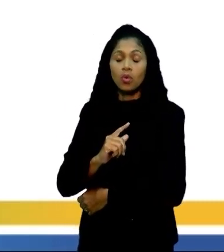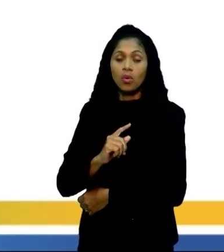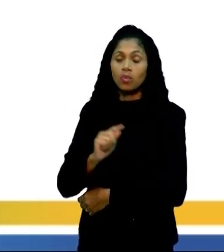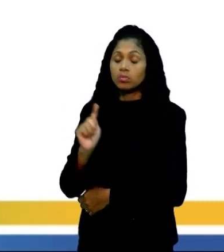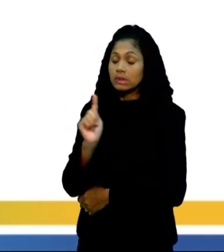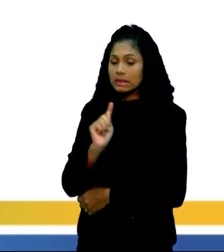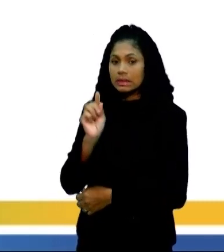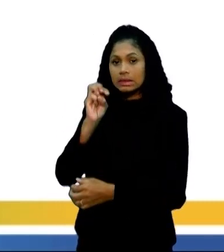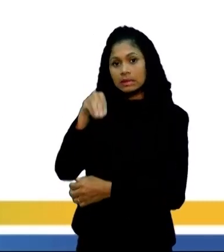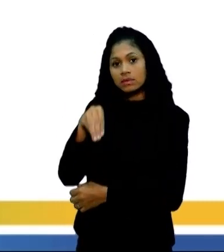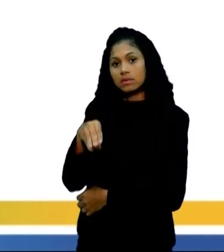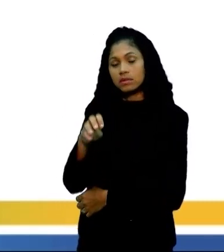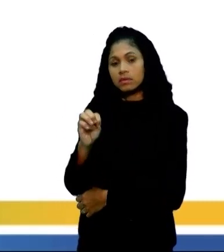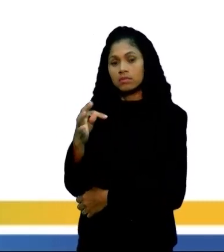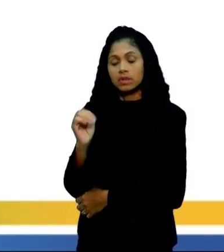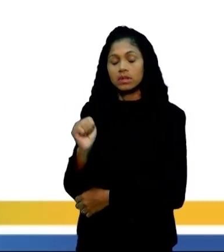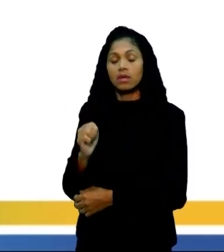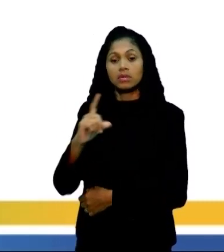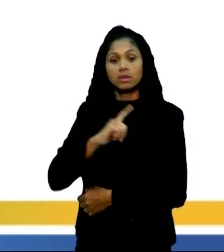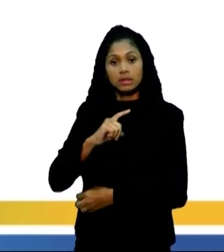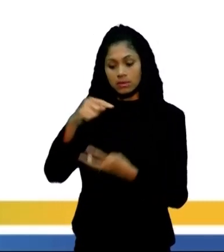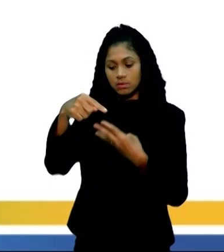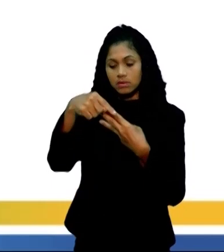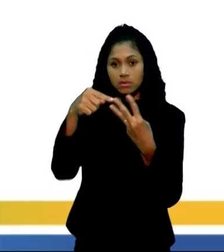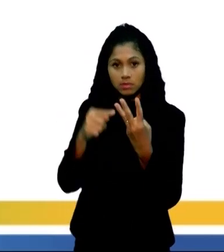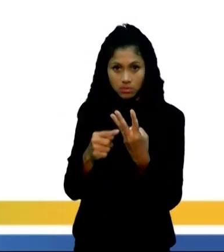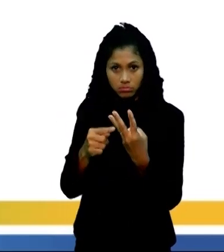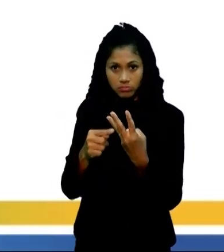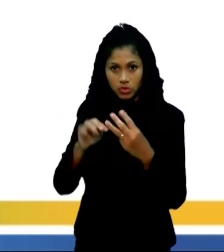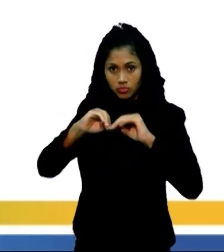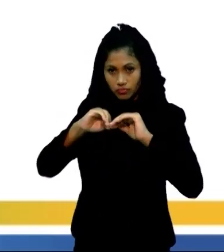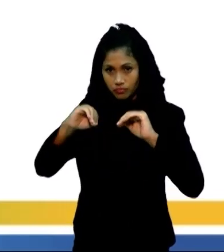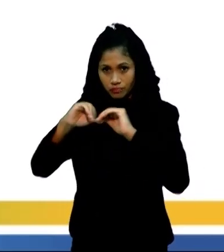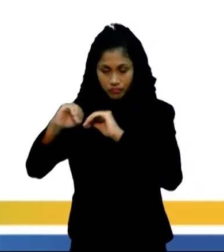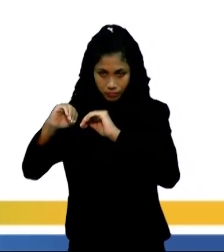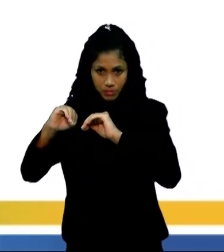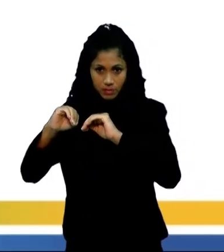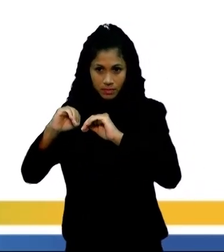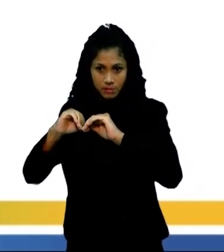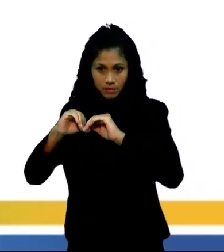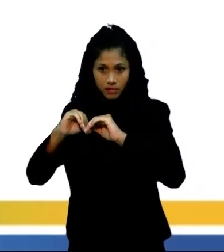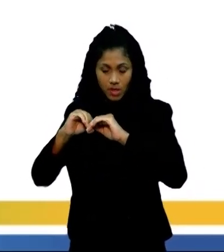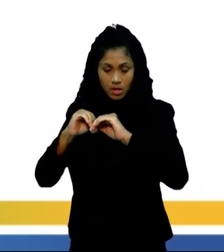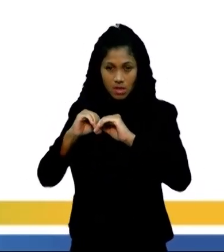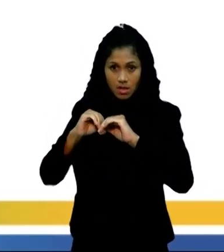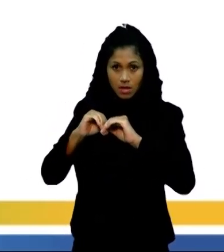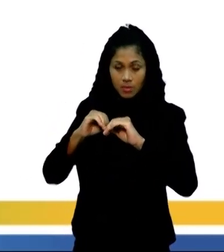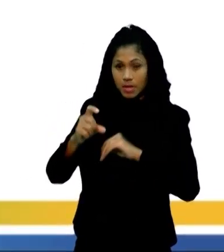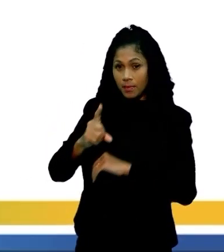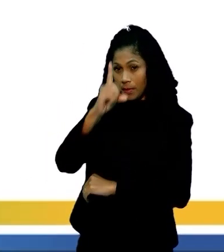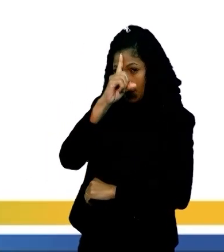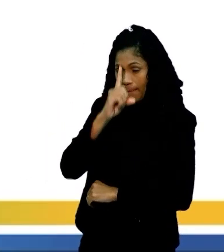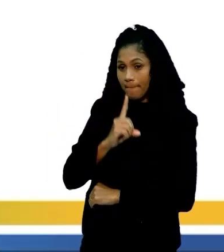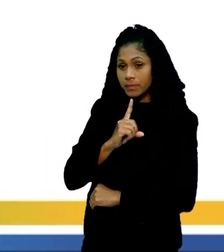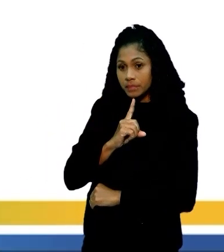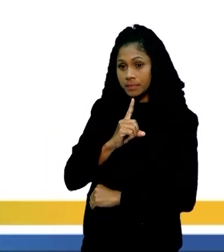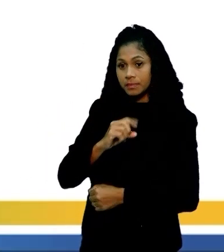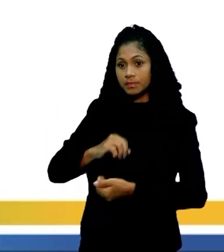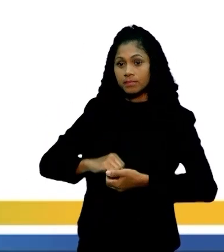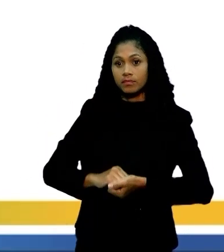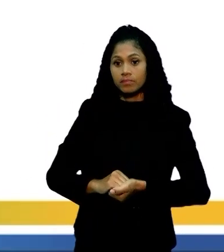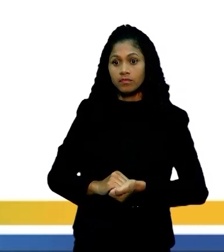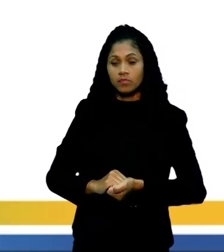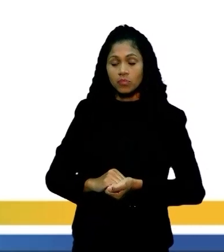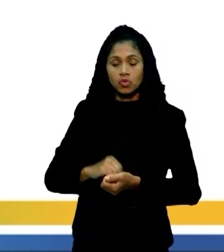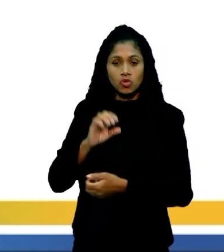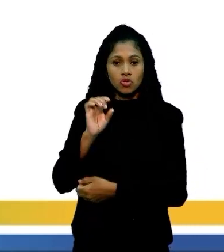temos 3 subdivisões. Nós temos o que está em amarelo, né, que é o grupo aí que é